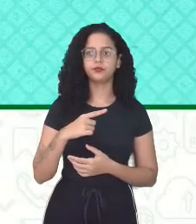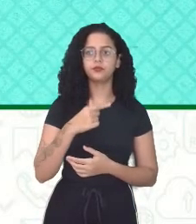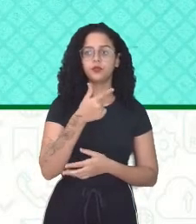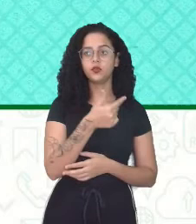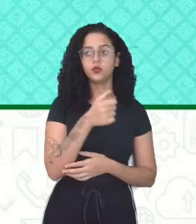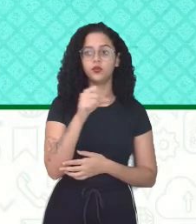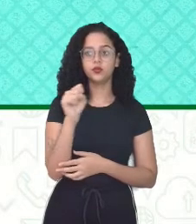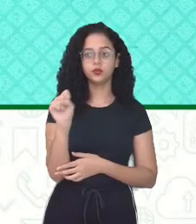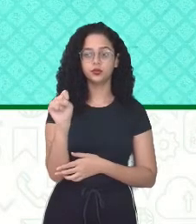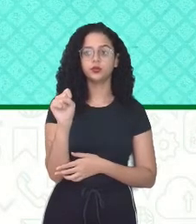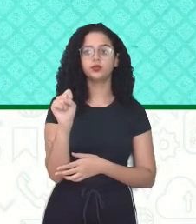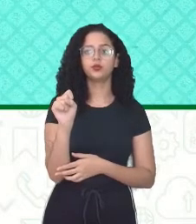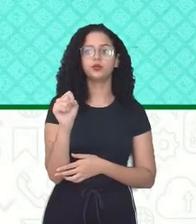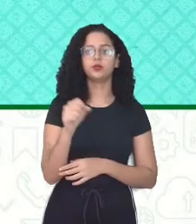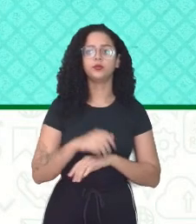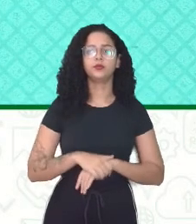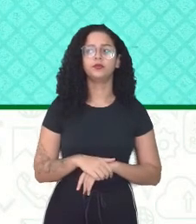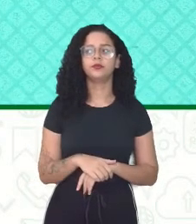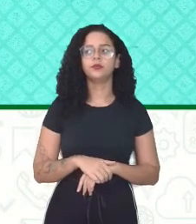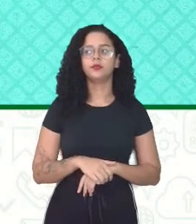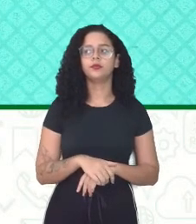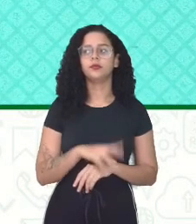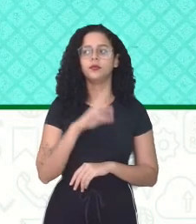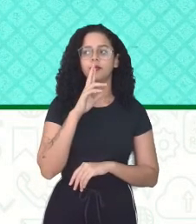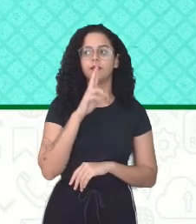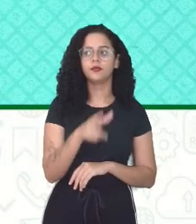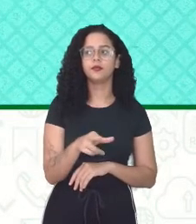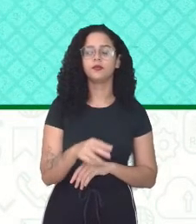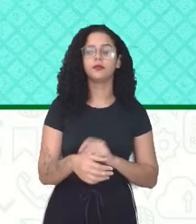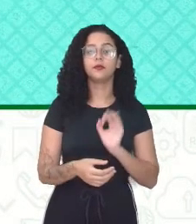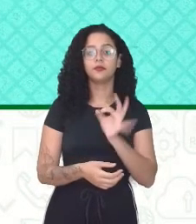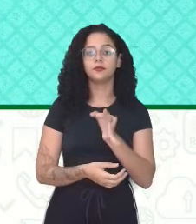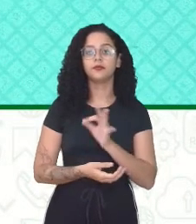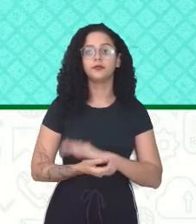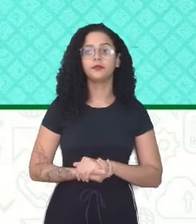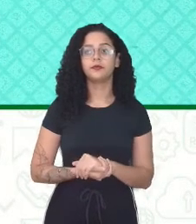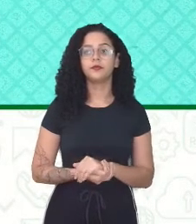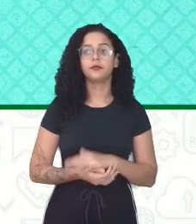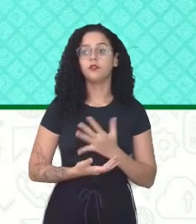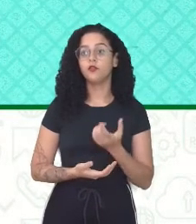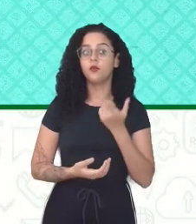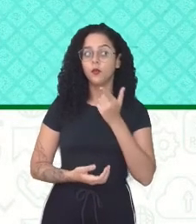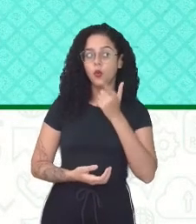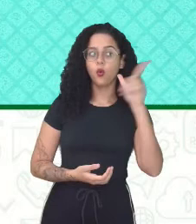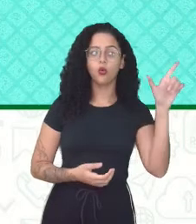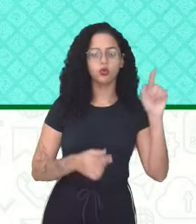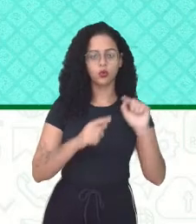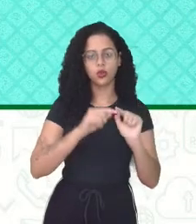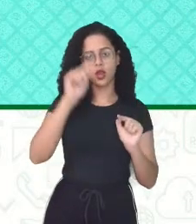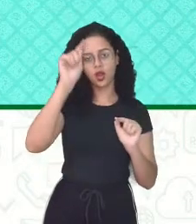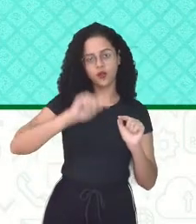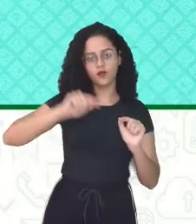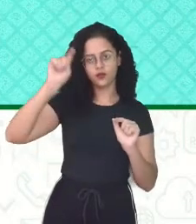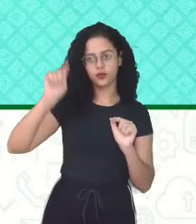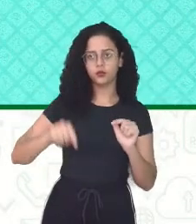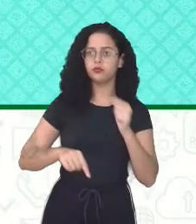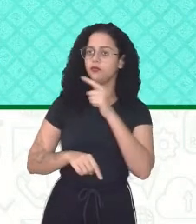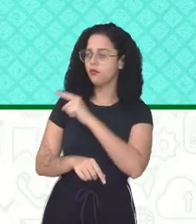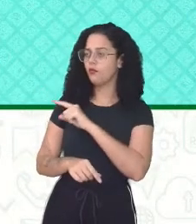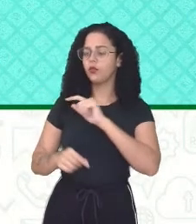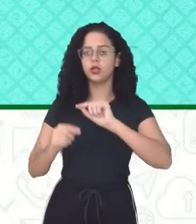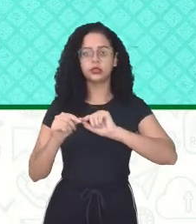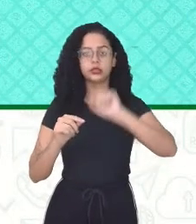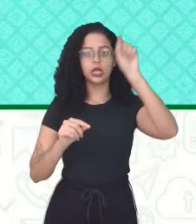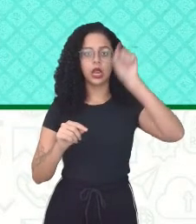28 alunos ali, tá? Que responderam, né? E aí, vamos a outro gráfico. Esse